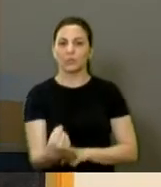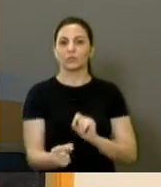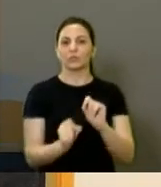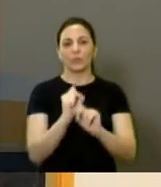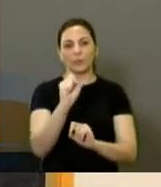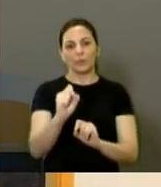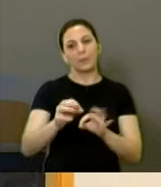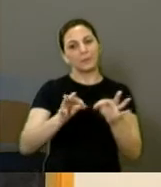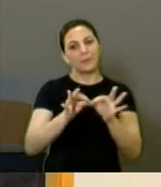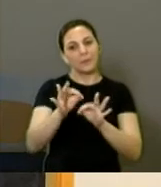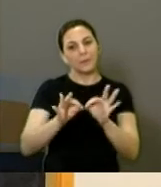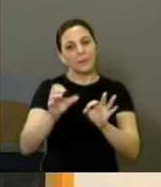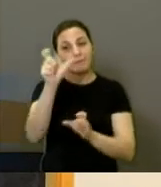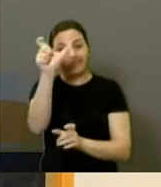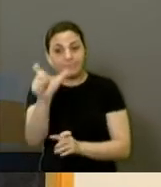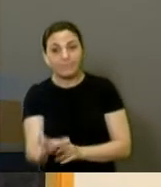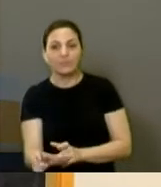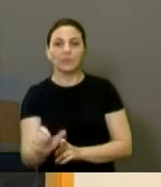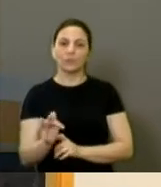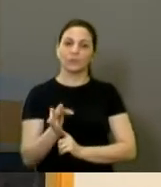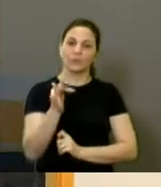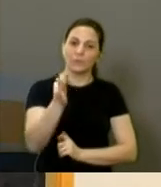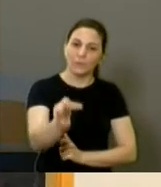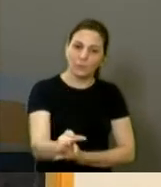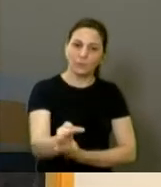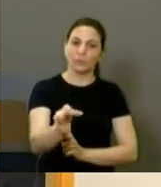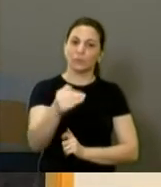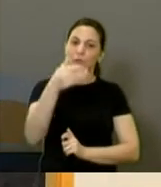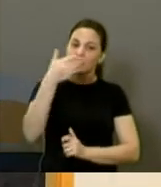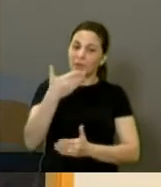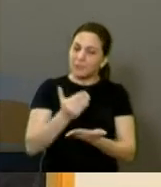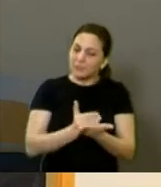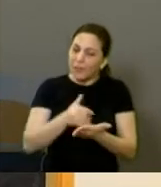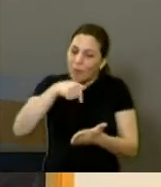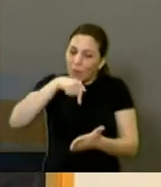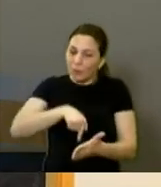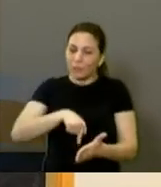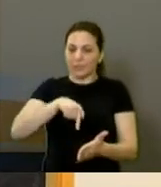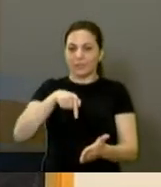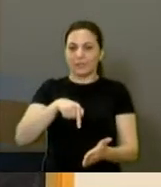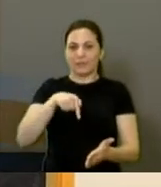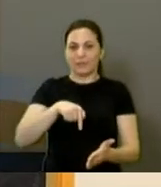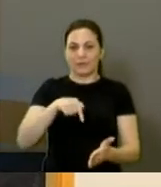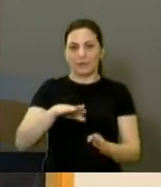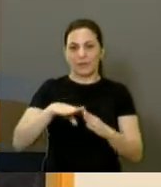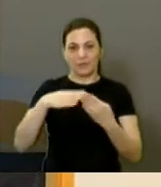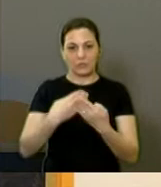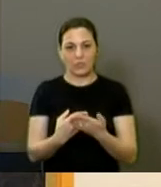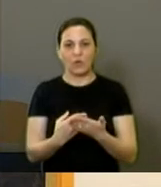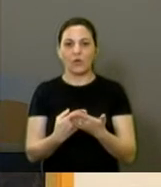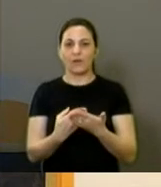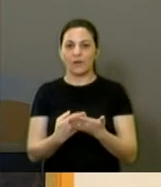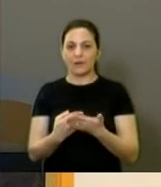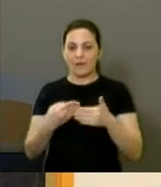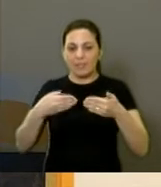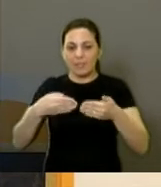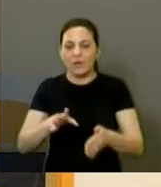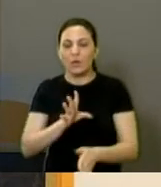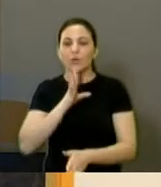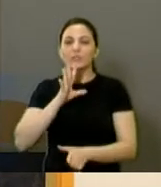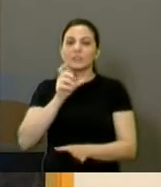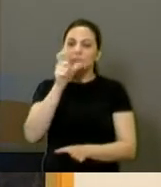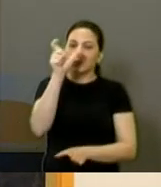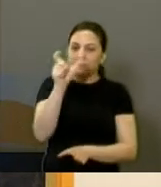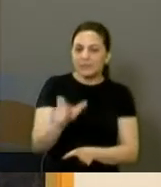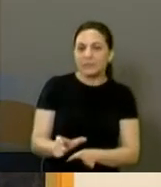preparar o cidadão de amanhã, hoje, na escola, reconhecendo e levando para eles o conhecimento sobre a